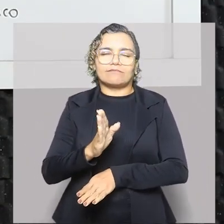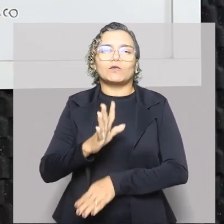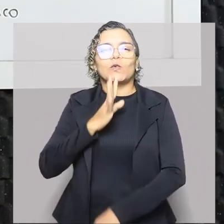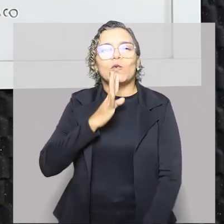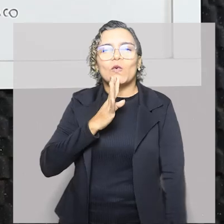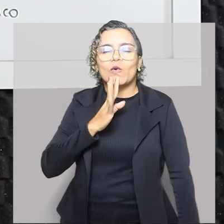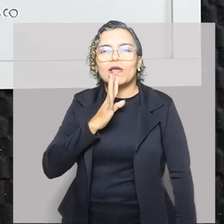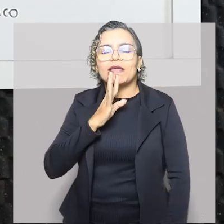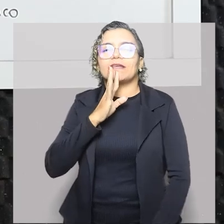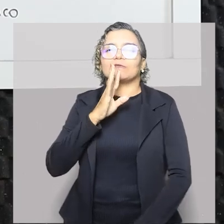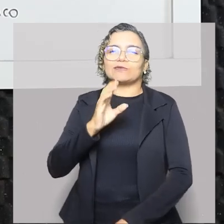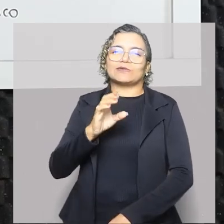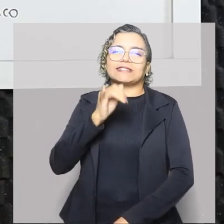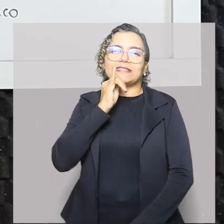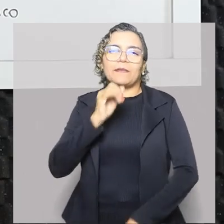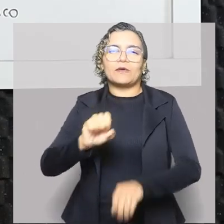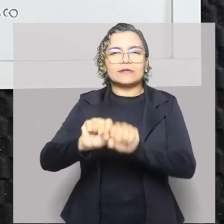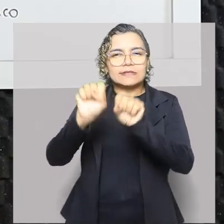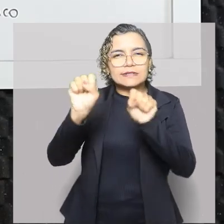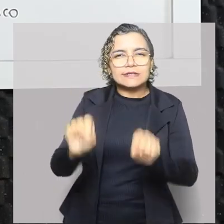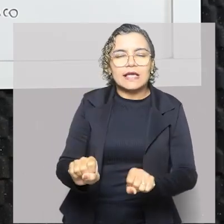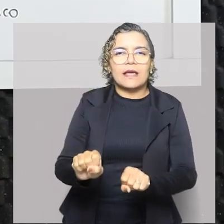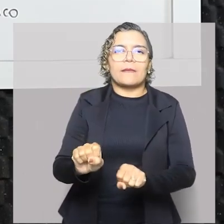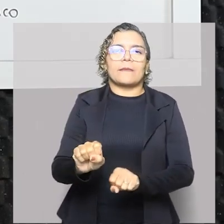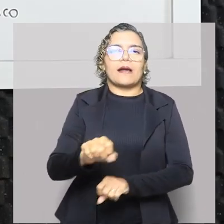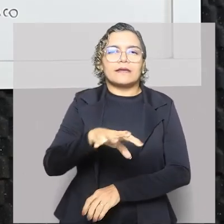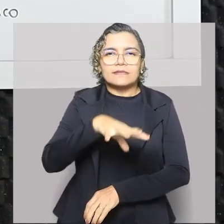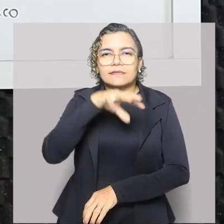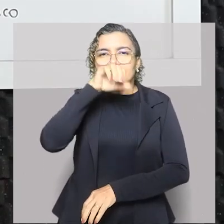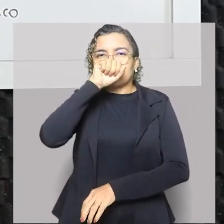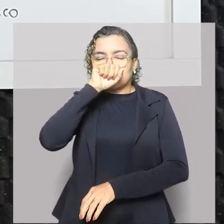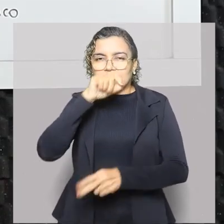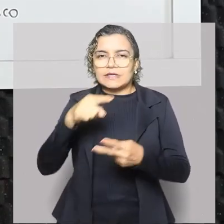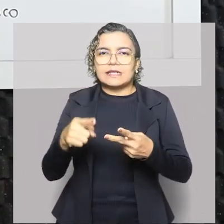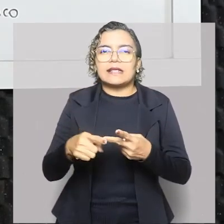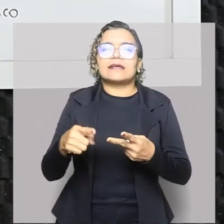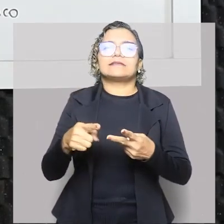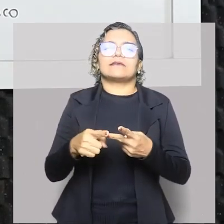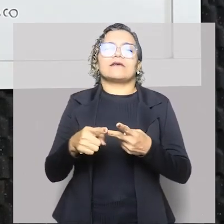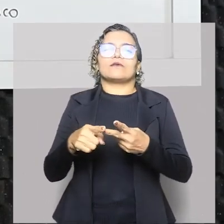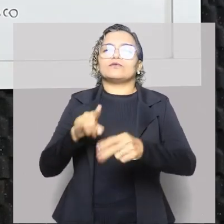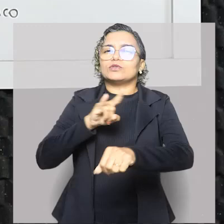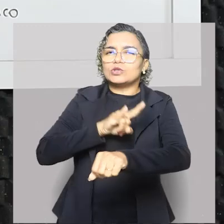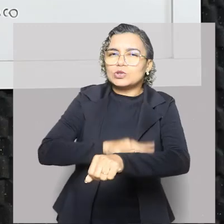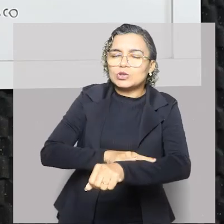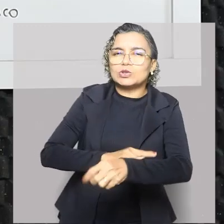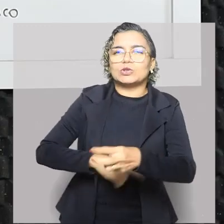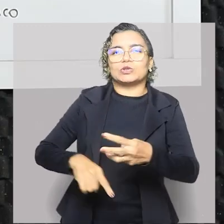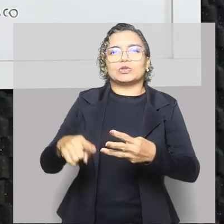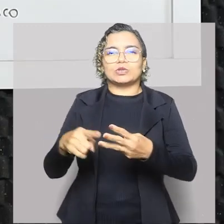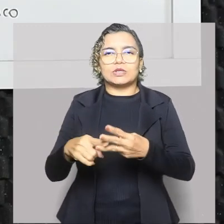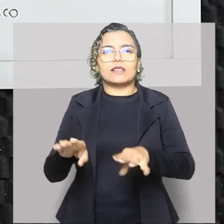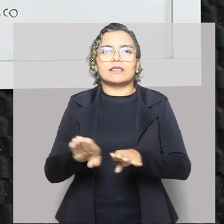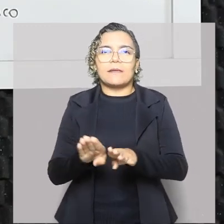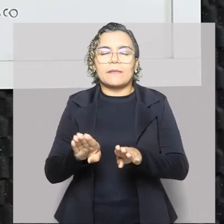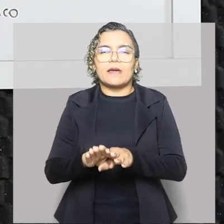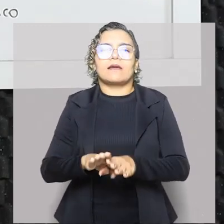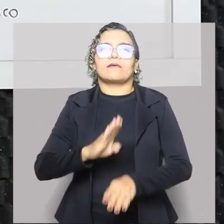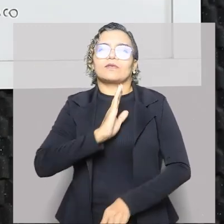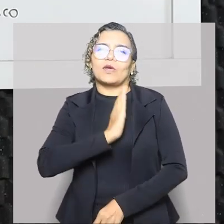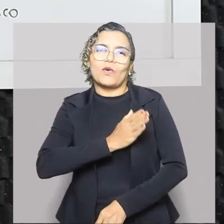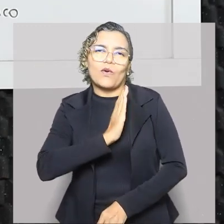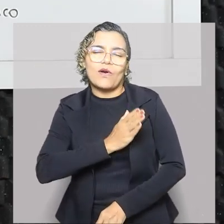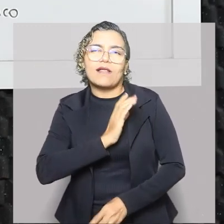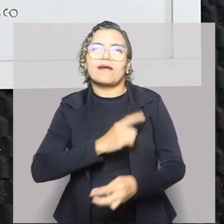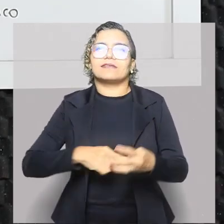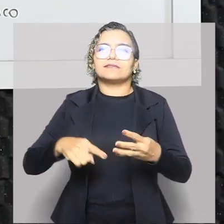Sistema respiratório, sistema cardiovascular, sistema urinário. Eu já ouvi falar de órgãos, como o coração,